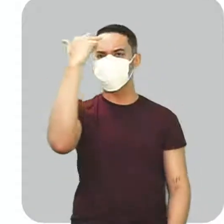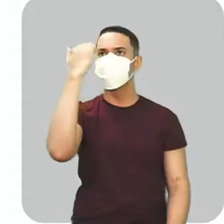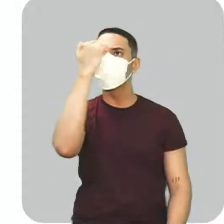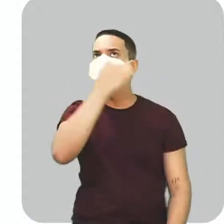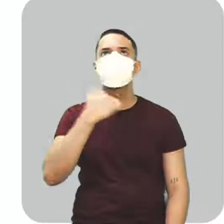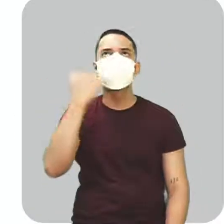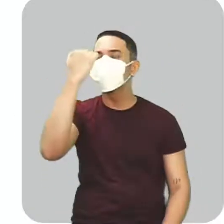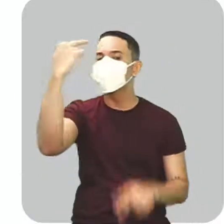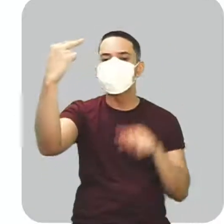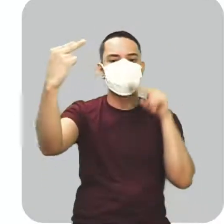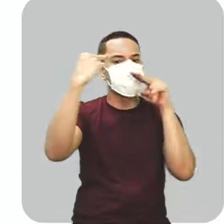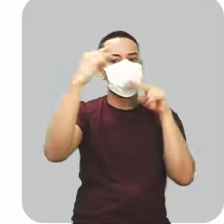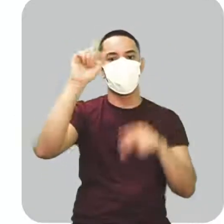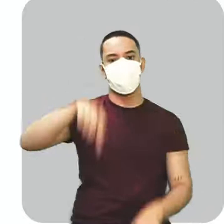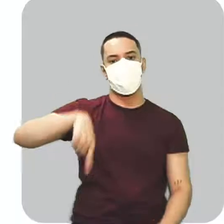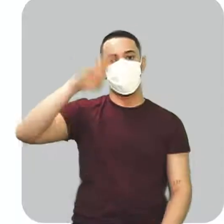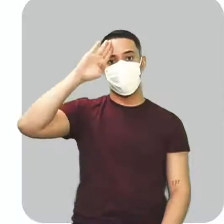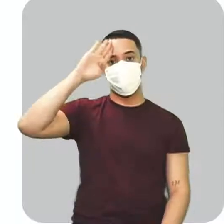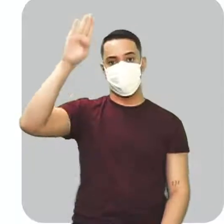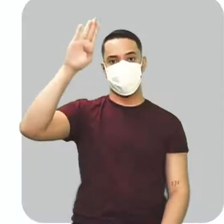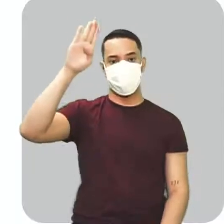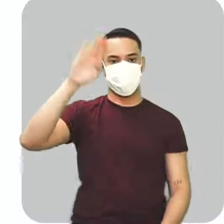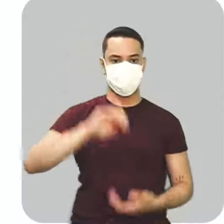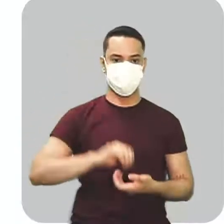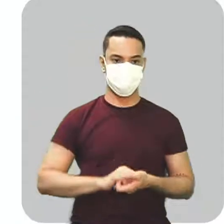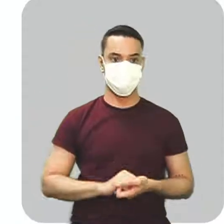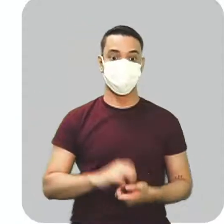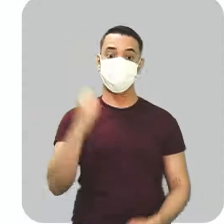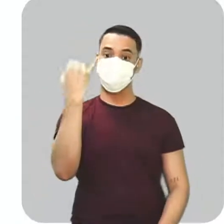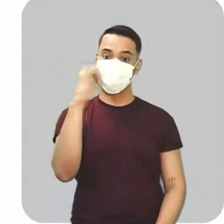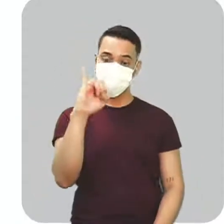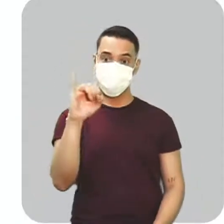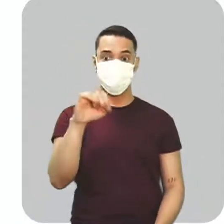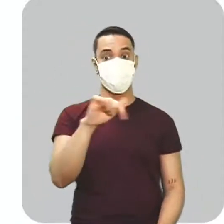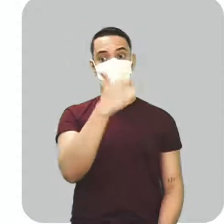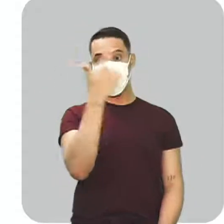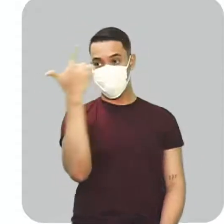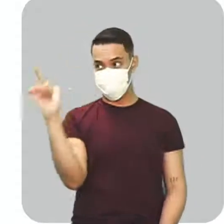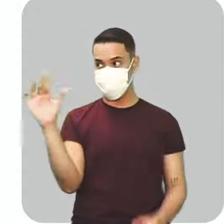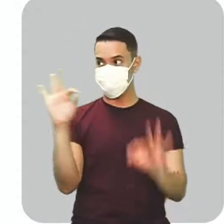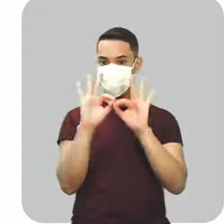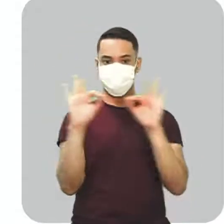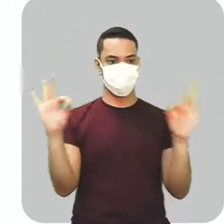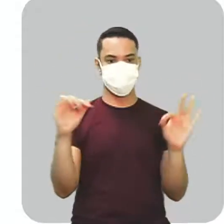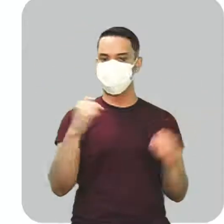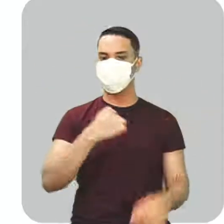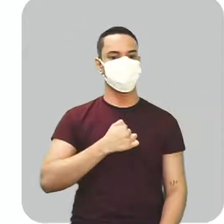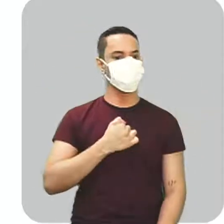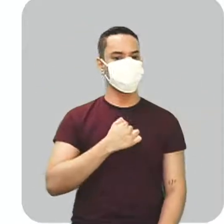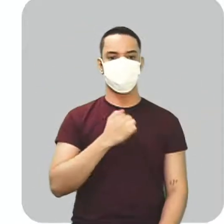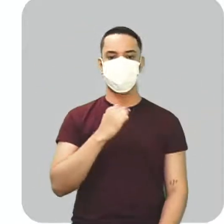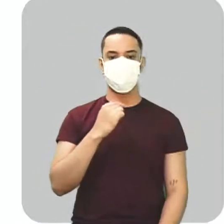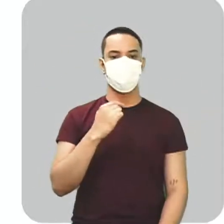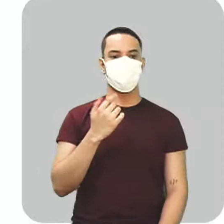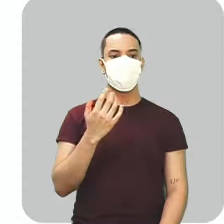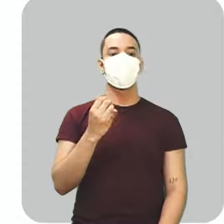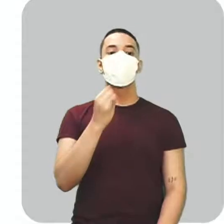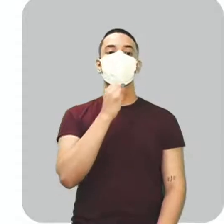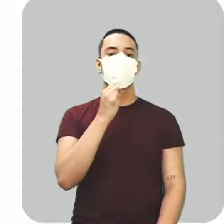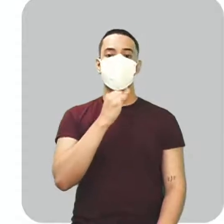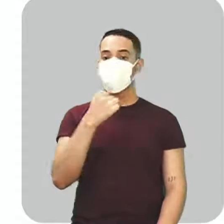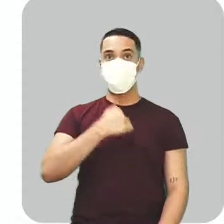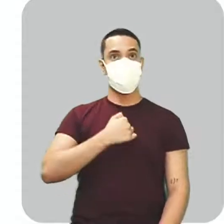principal. Aqui, se eu tivesse na outra ordem, bem assim, não vi meu rosto quando eu